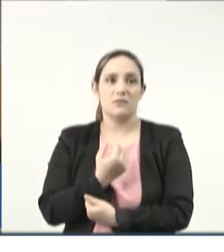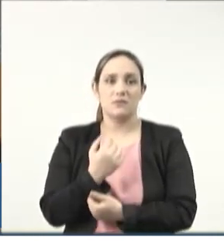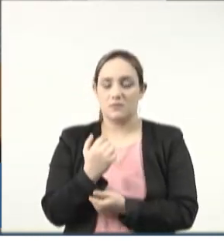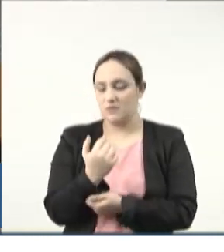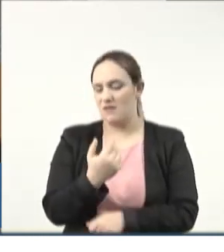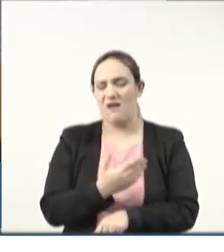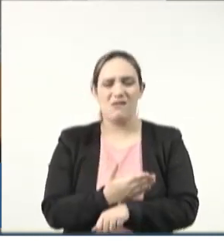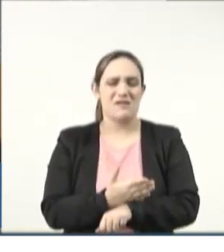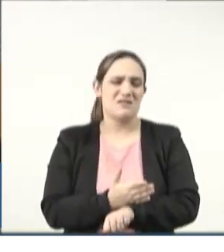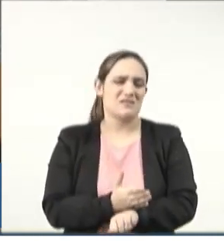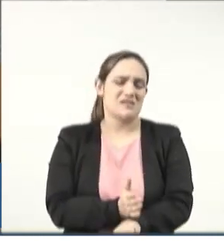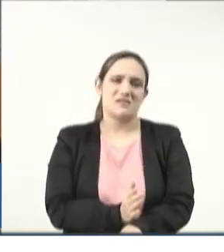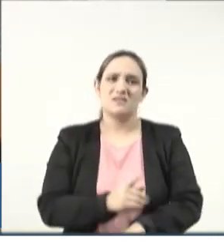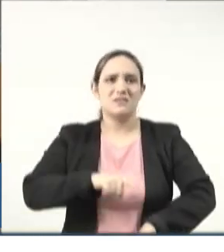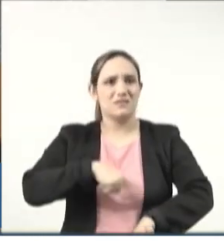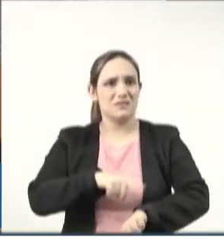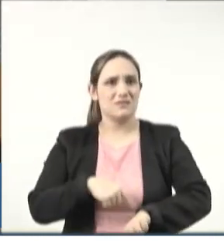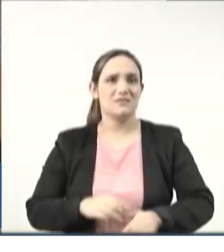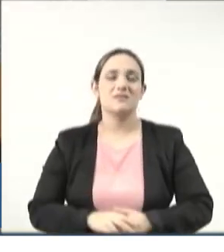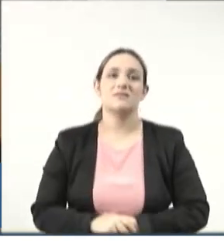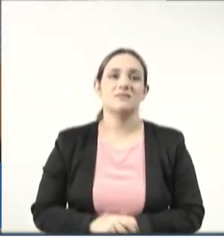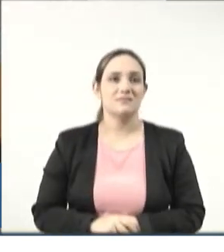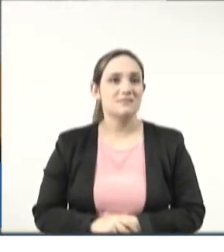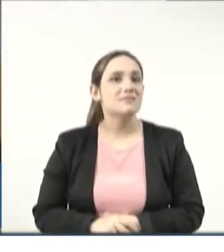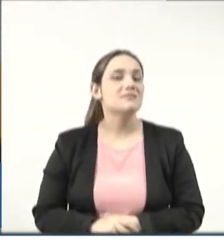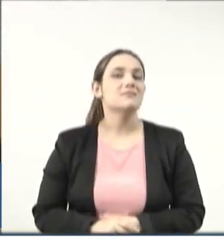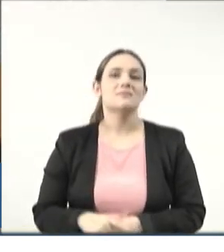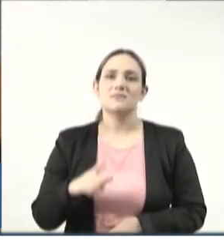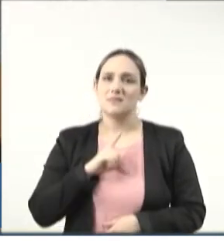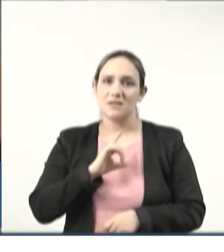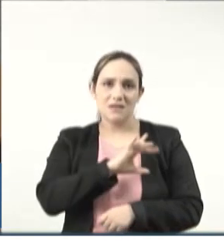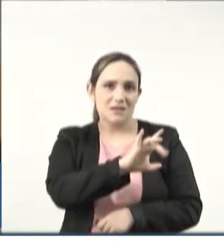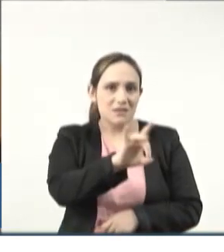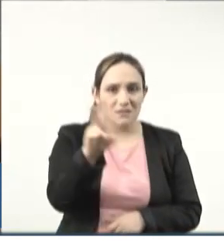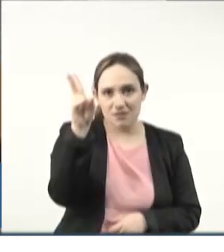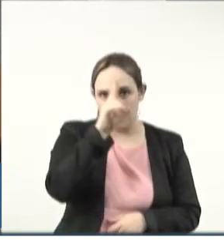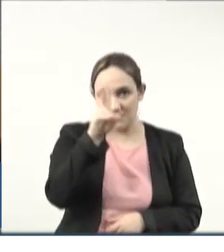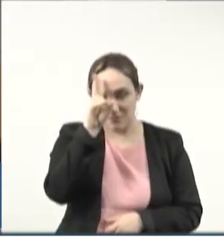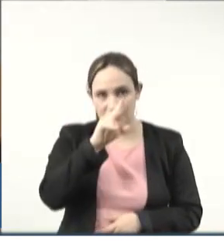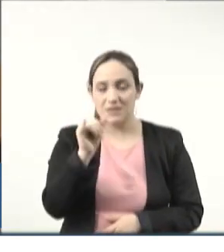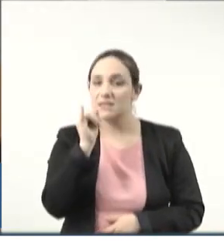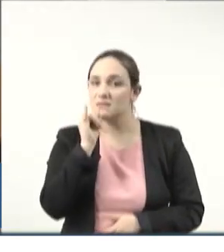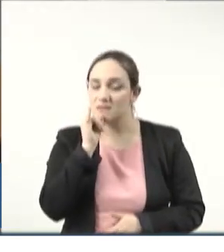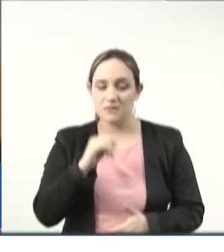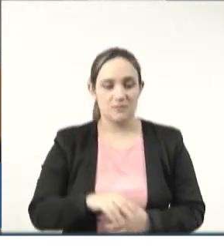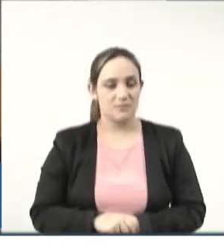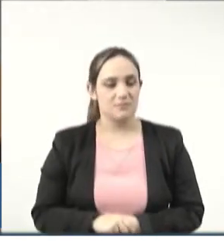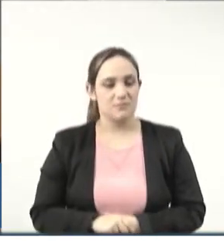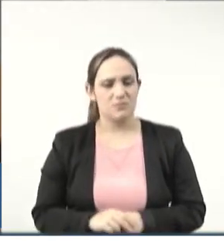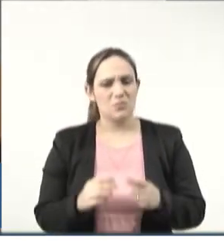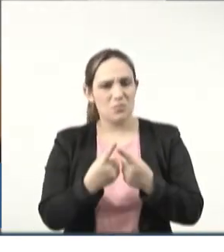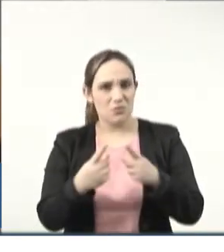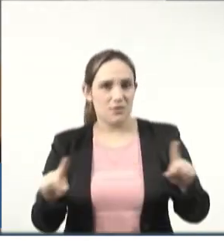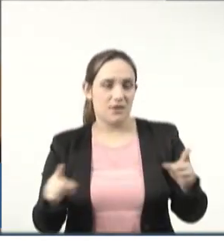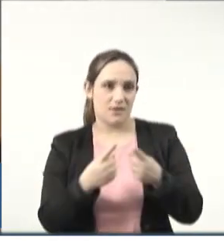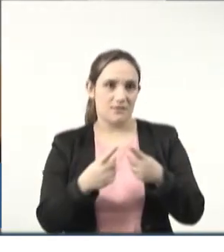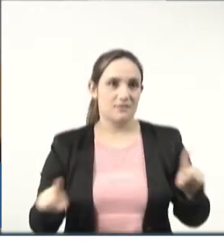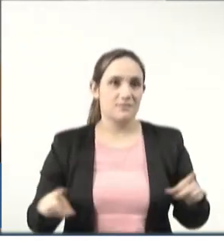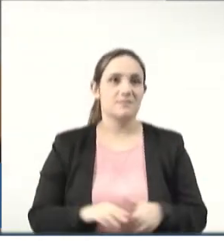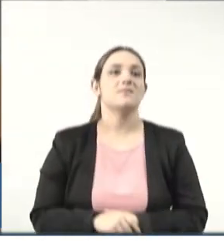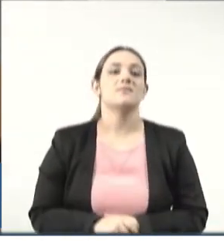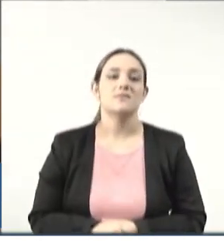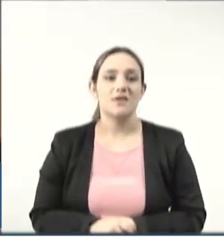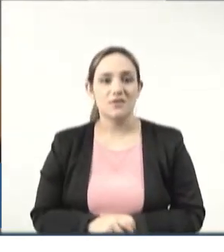deputada, horas falando disso, eu tenho que correr. Cada história. Mas eu só vou contar mais uma, que são as músicas. As músicas que a gente canta. Vocês já pararam para ouvir